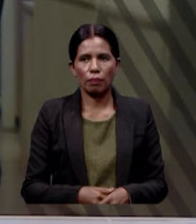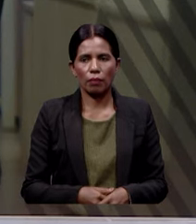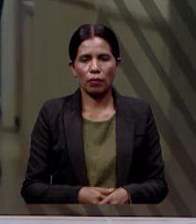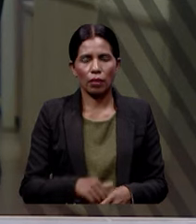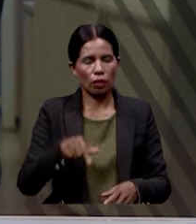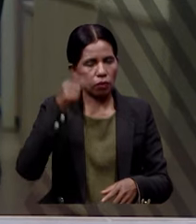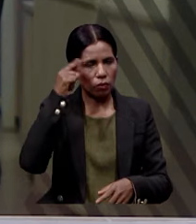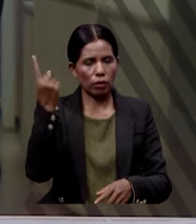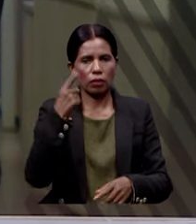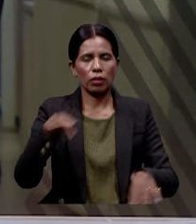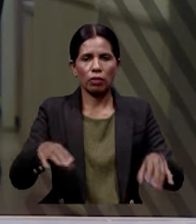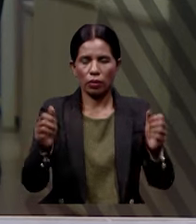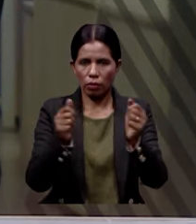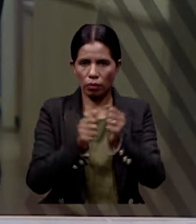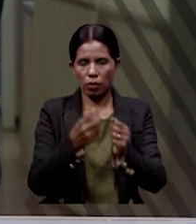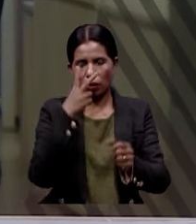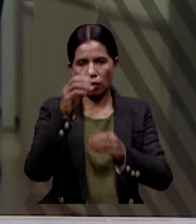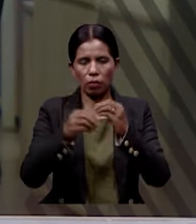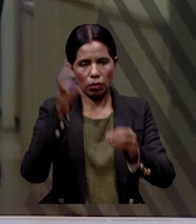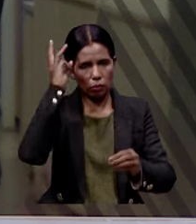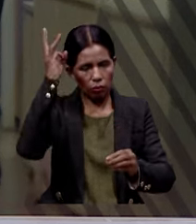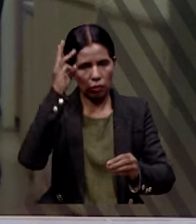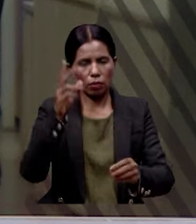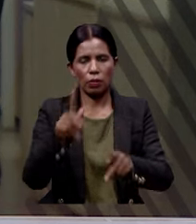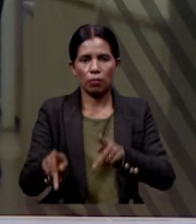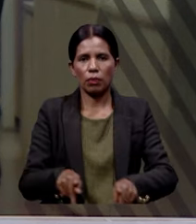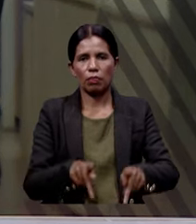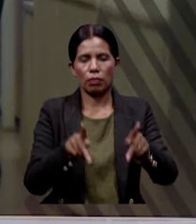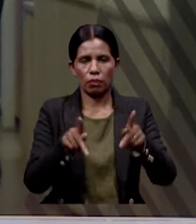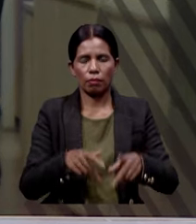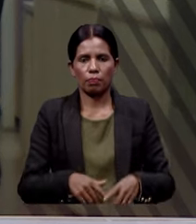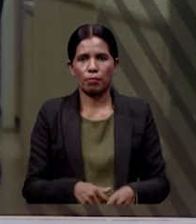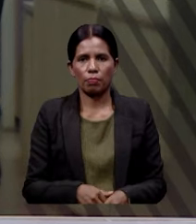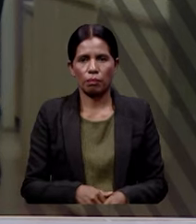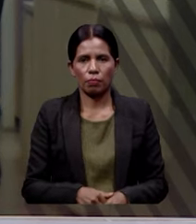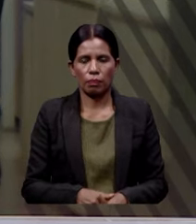Governo mantém serviço mútuo que lhe resolve preocupação público.